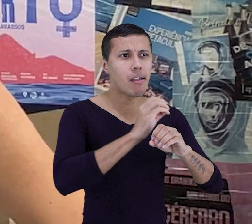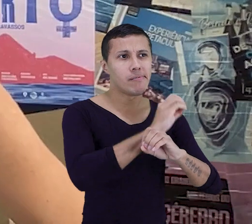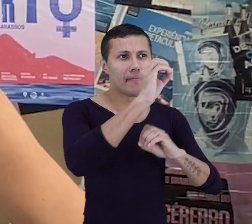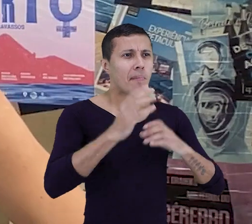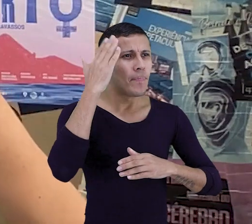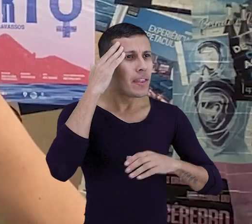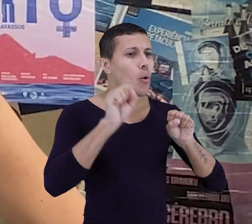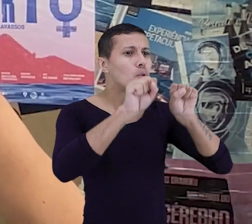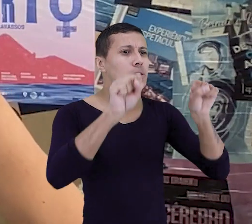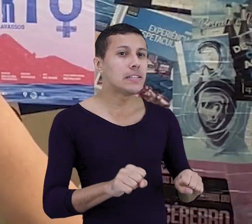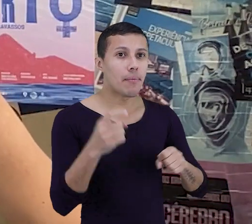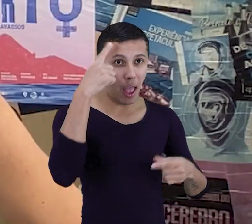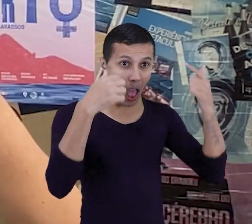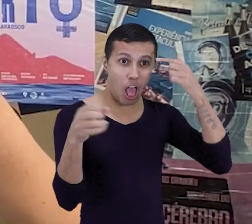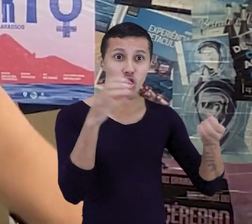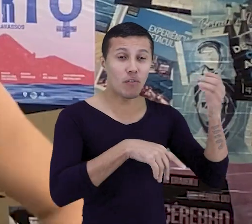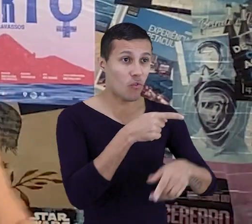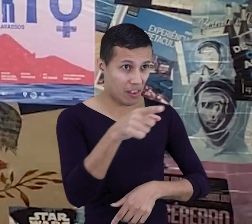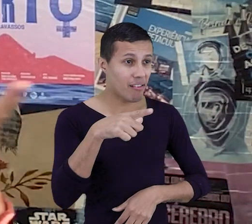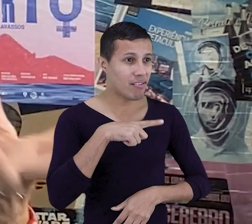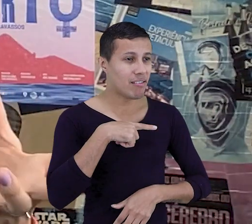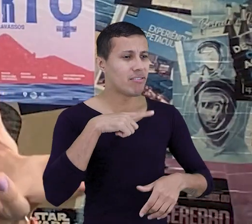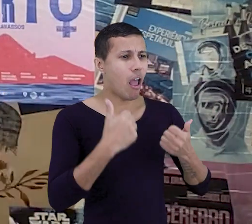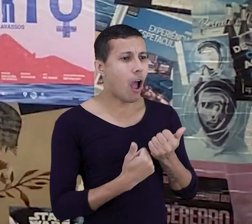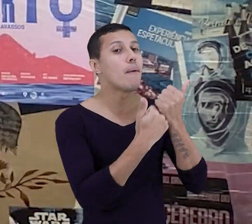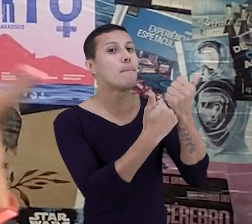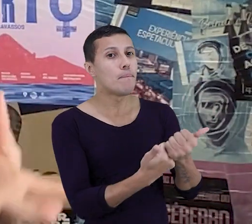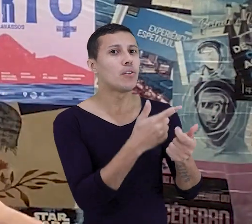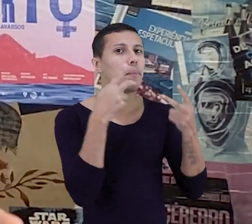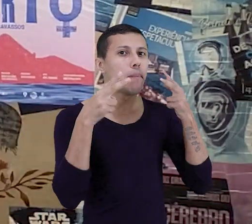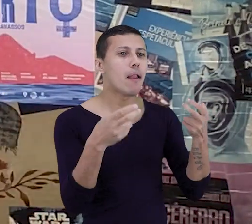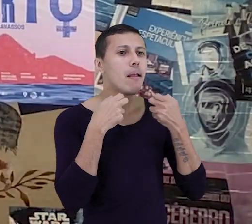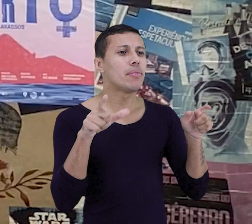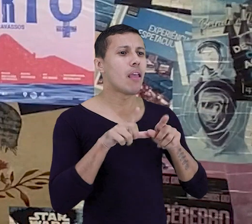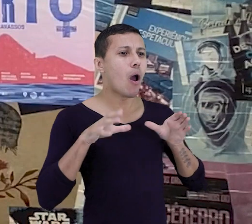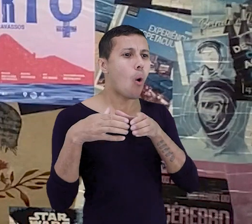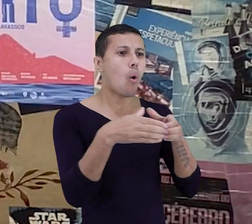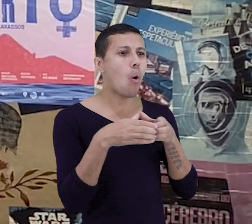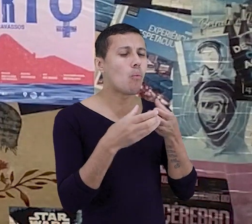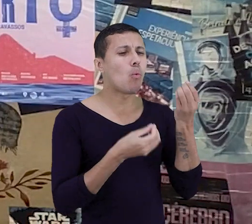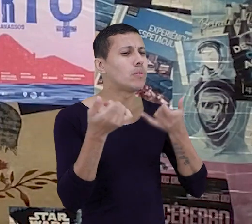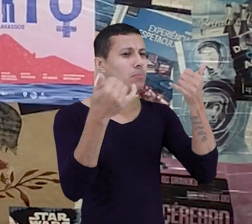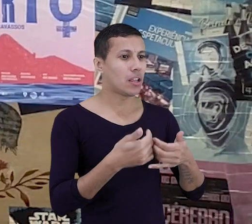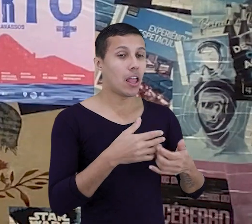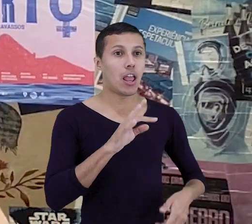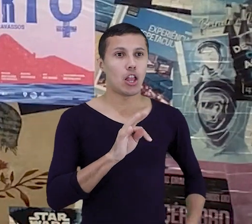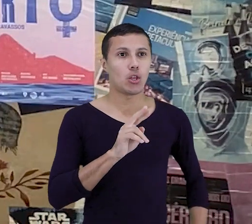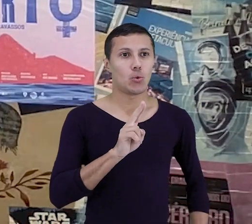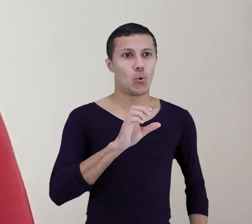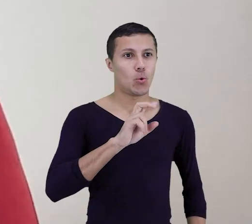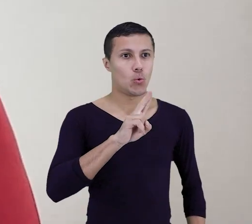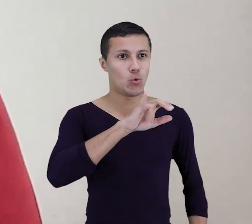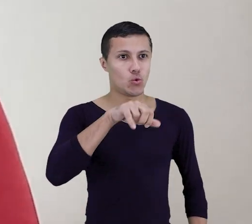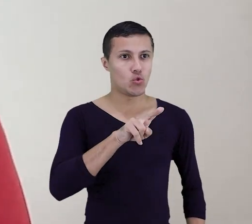do ecossistema de inovação que vocês têm aí, se existe esse apoio, se você percebe que existe uma comunidade. Ouvi falar da Tucuju Valley,